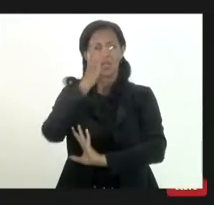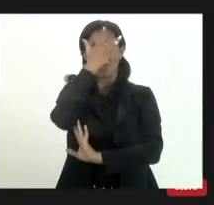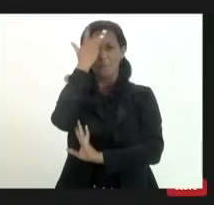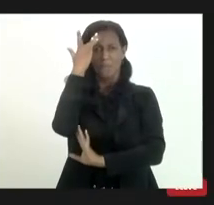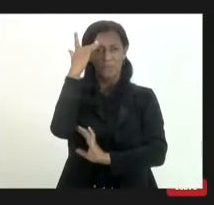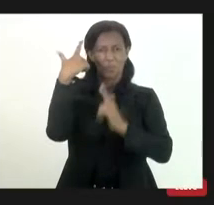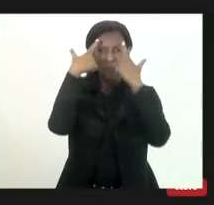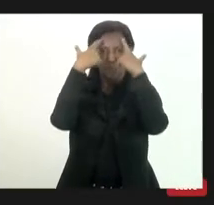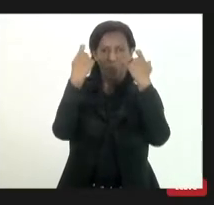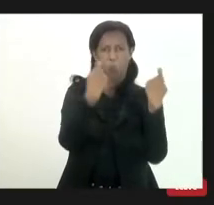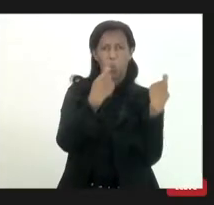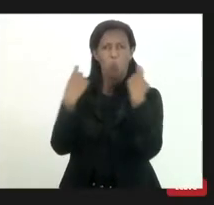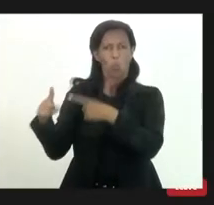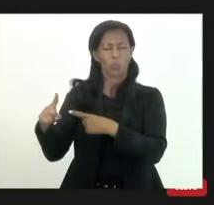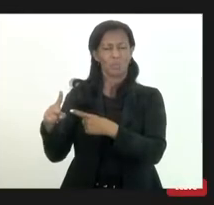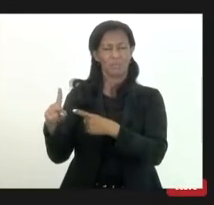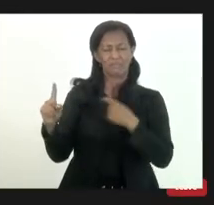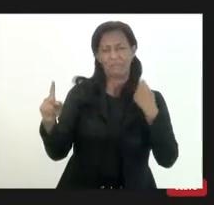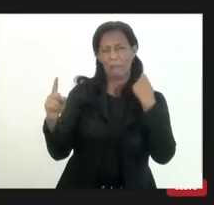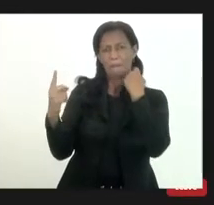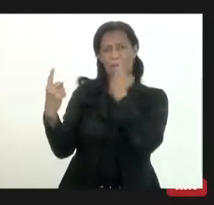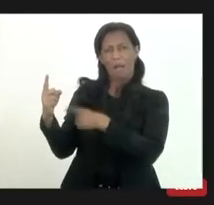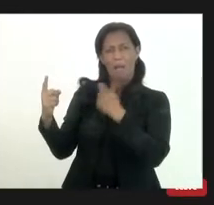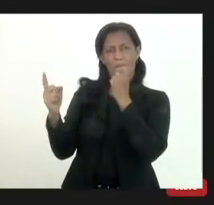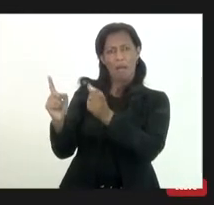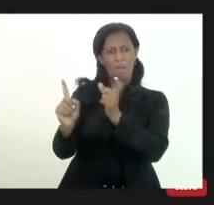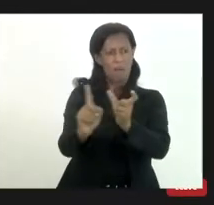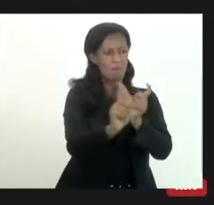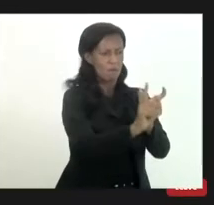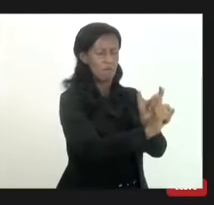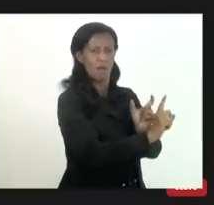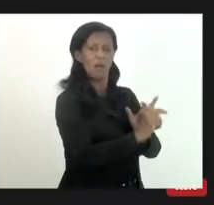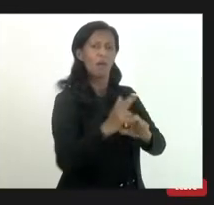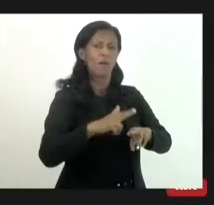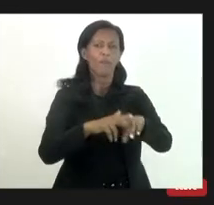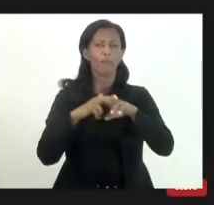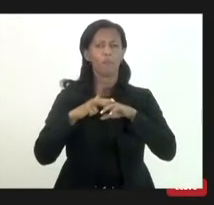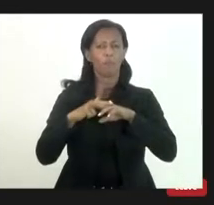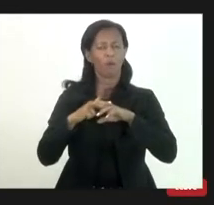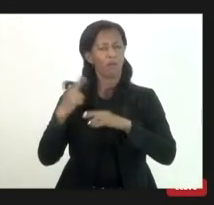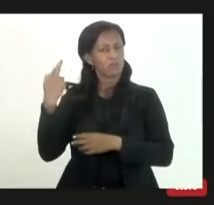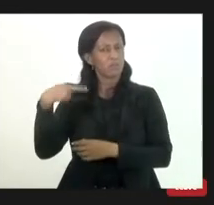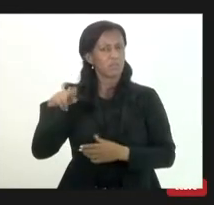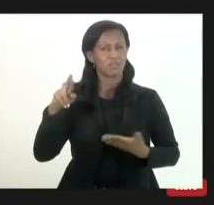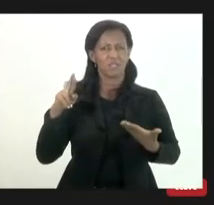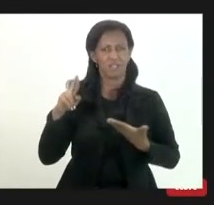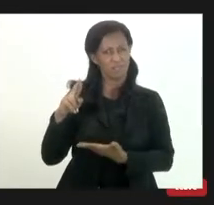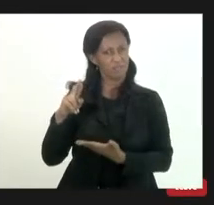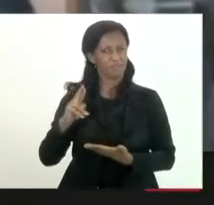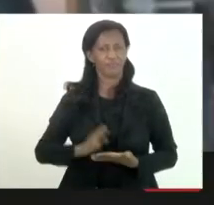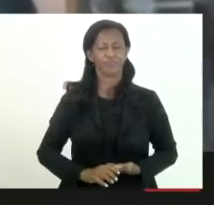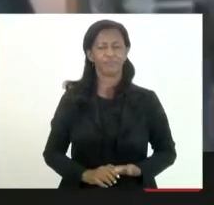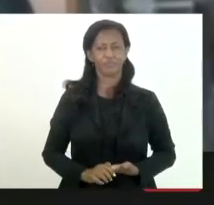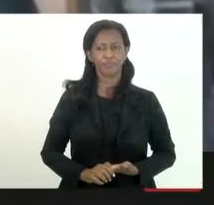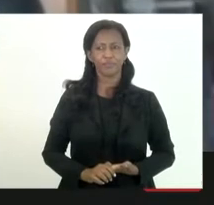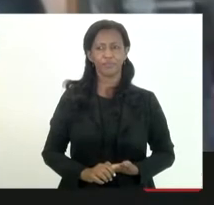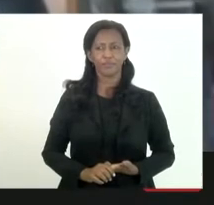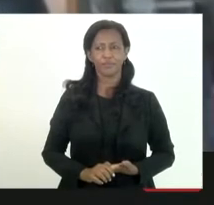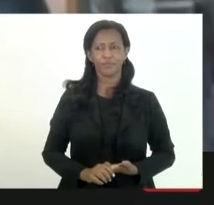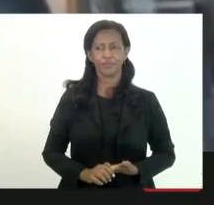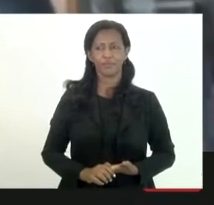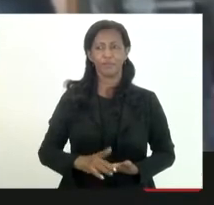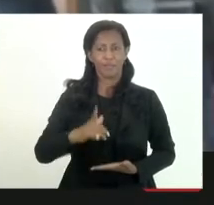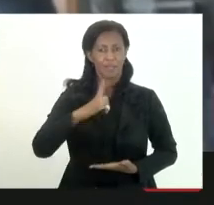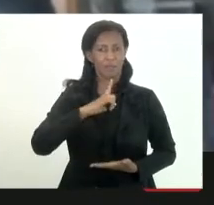agredir outras pessoas por causa da intolerância religiosa. Eu